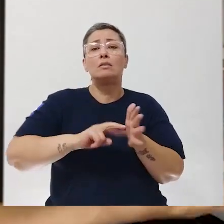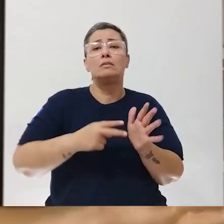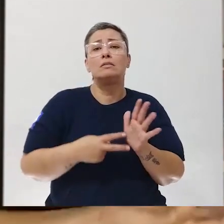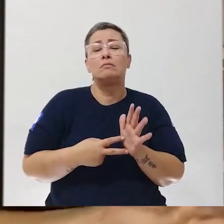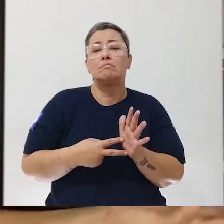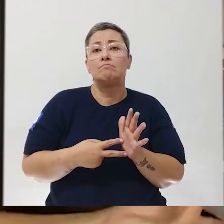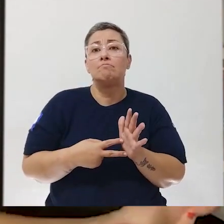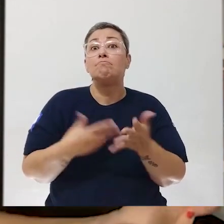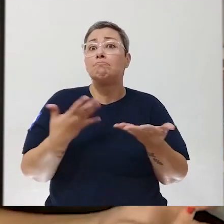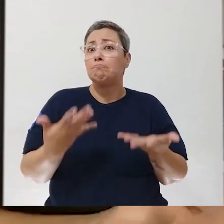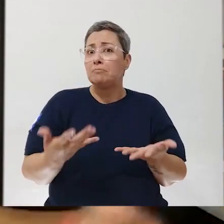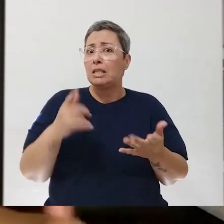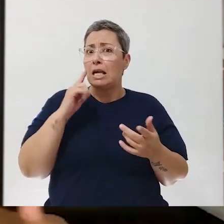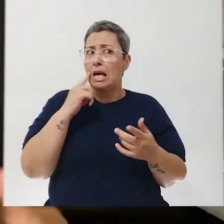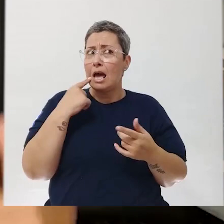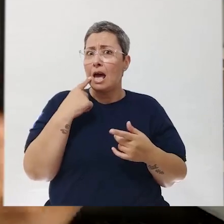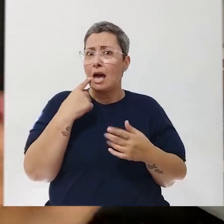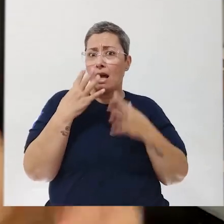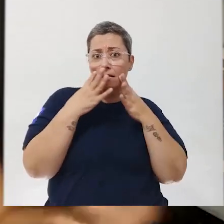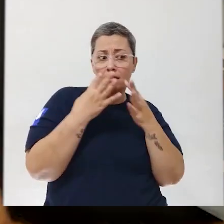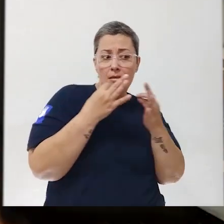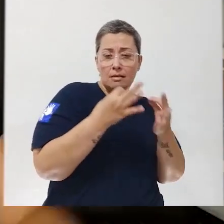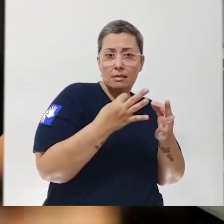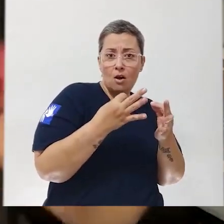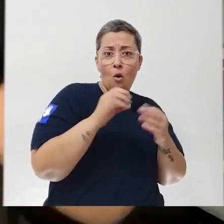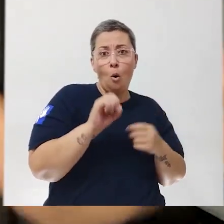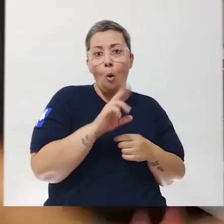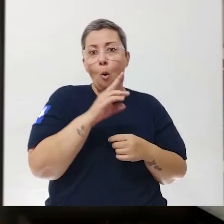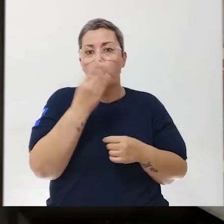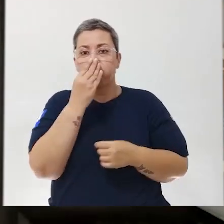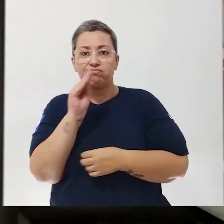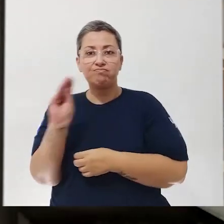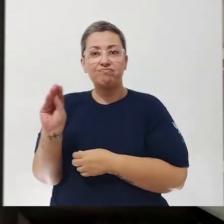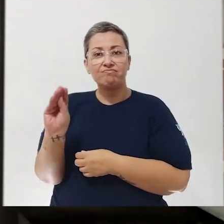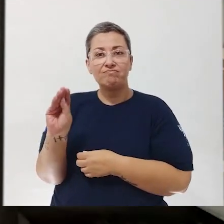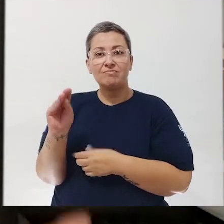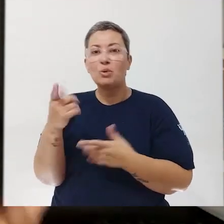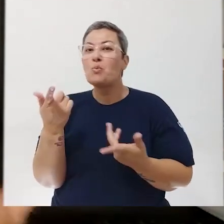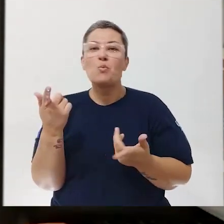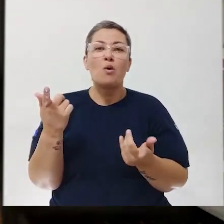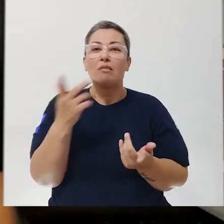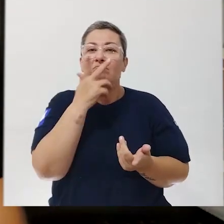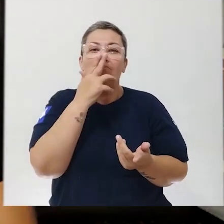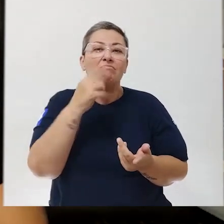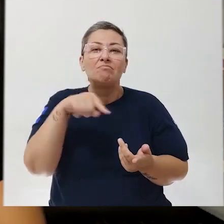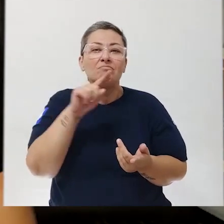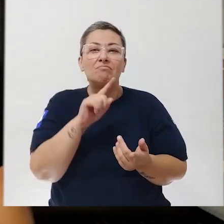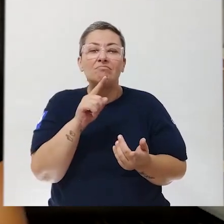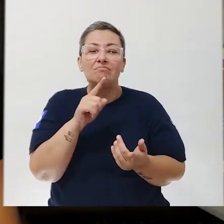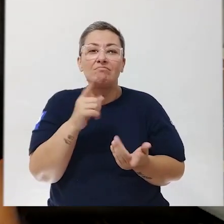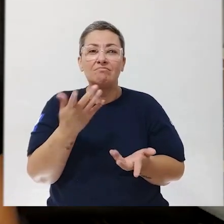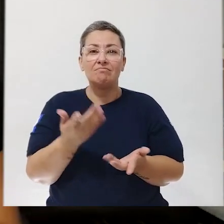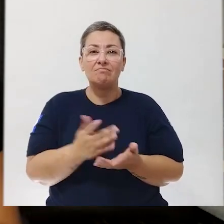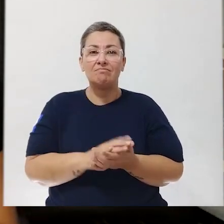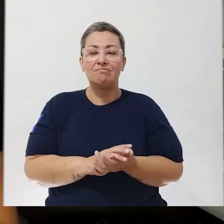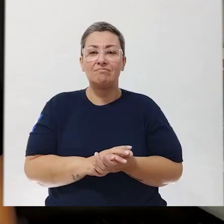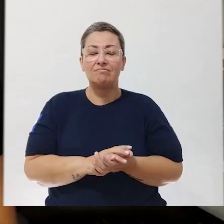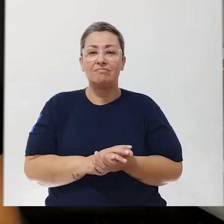que ela significa? Será que é dar a atenção ou não dar a atenção? O que vocês acham? Ó.